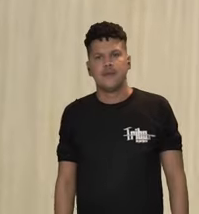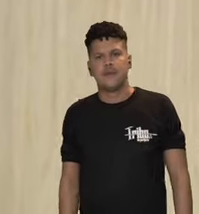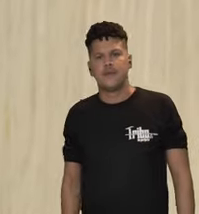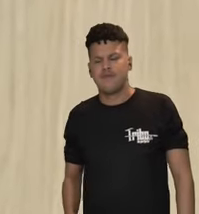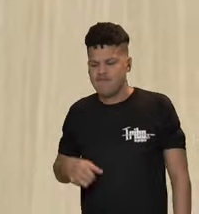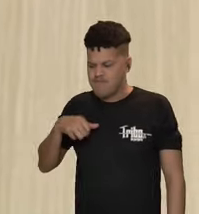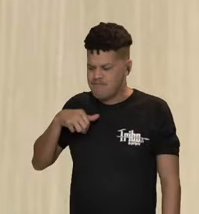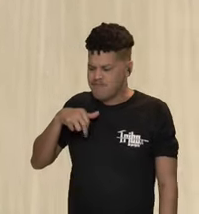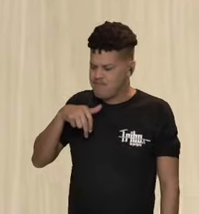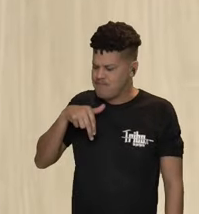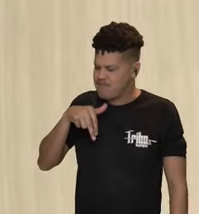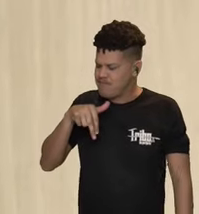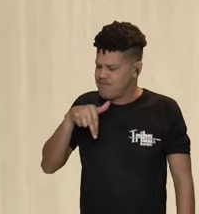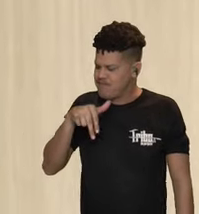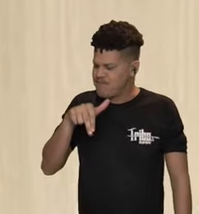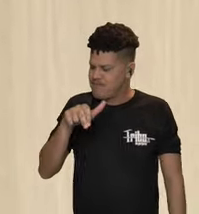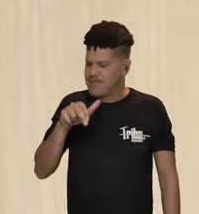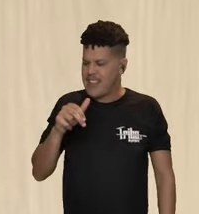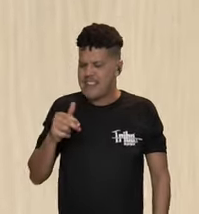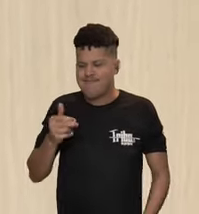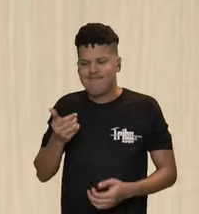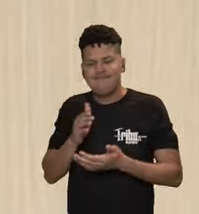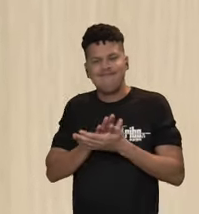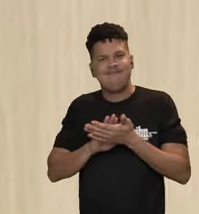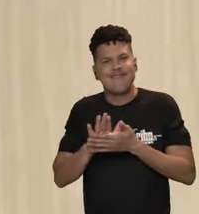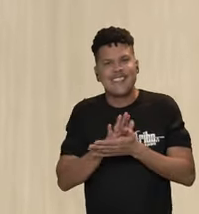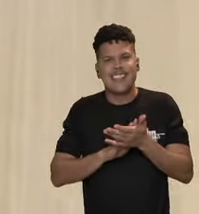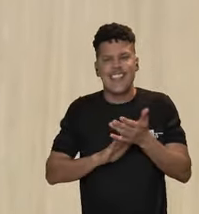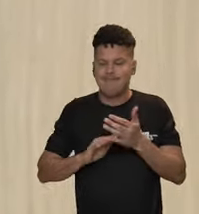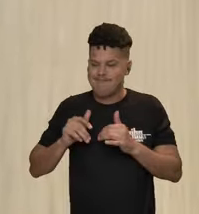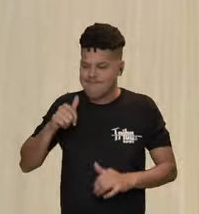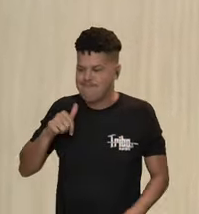Sorrir, andar mesmo sem passos,